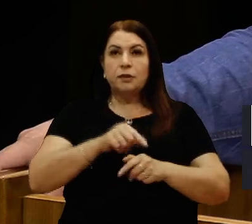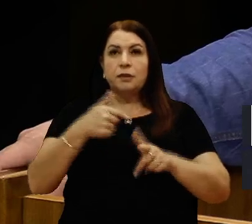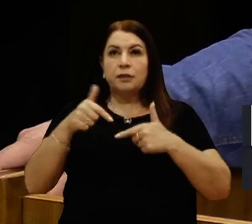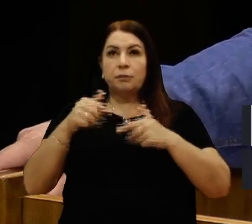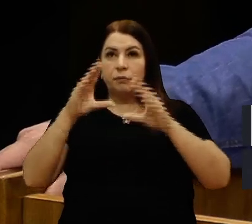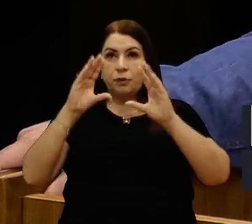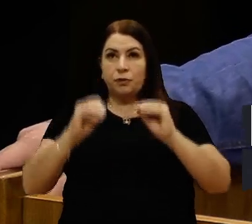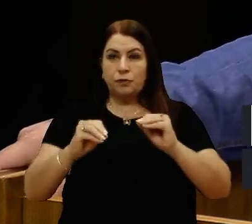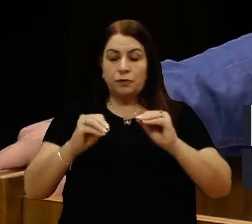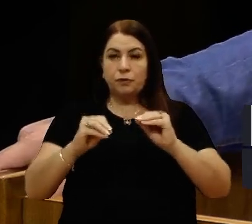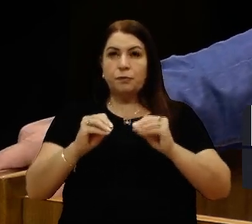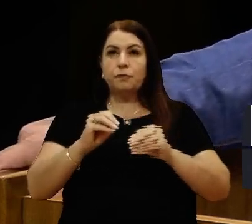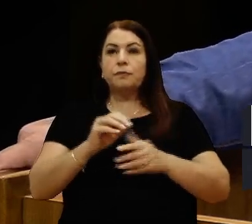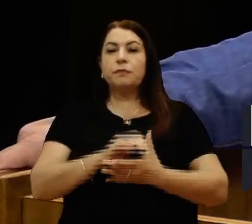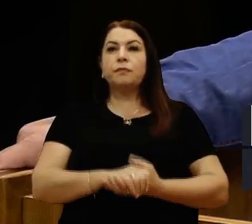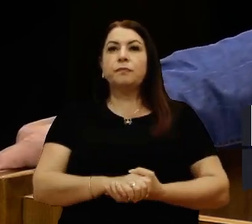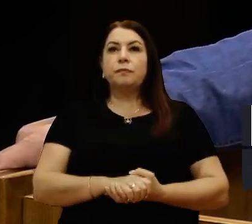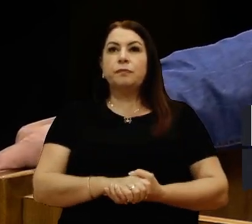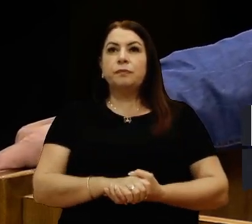trabalhava à noite.